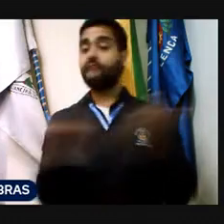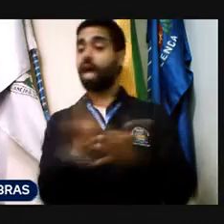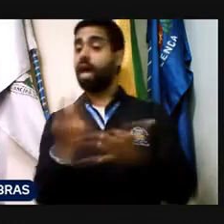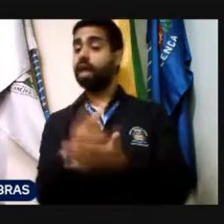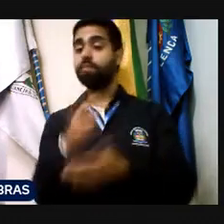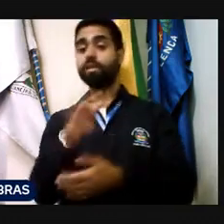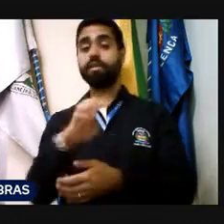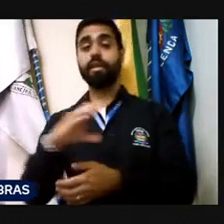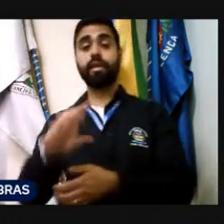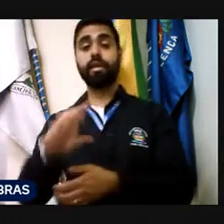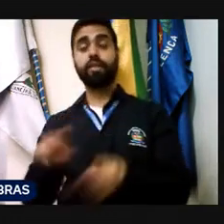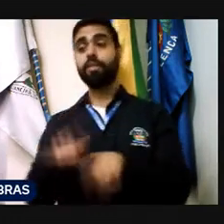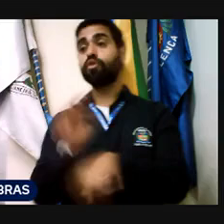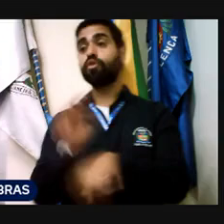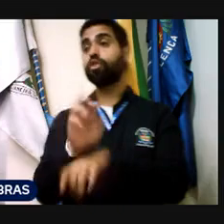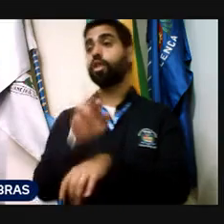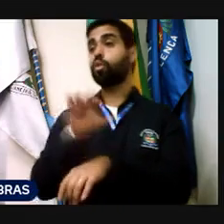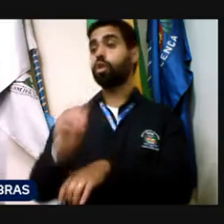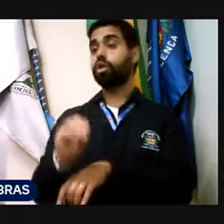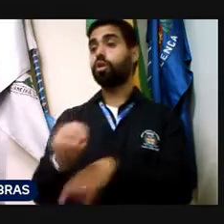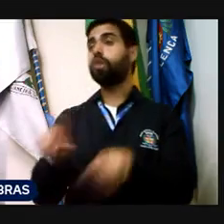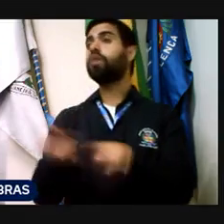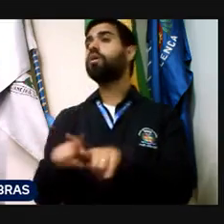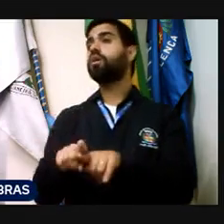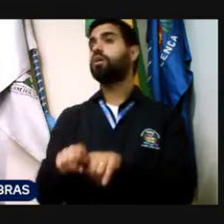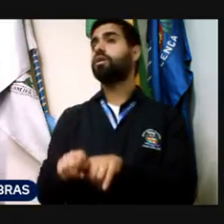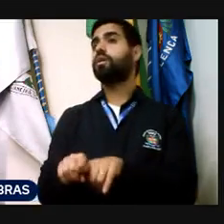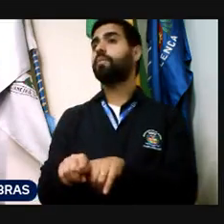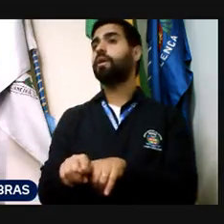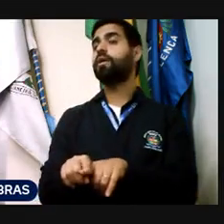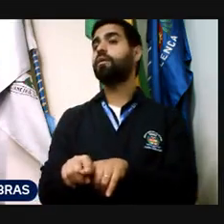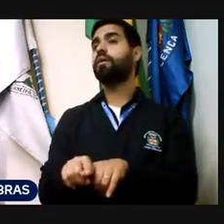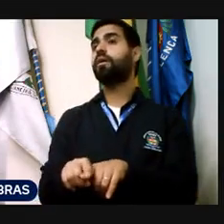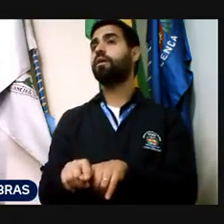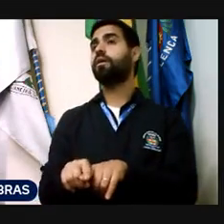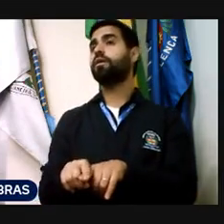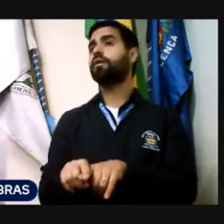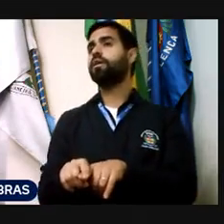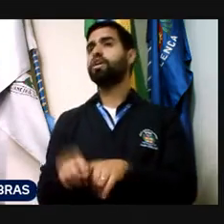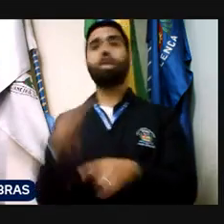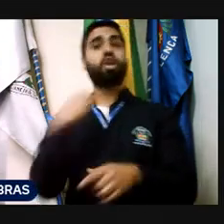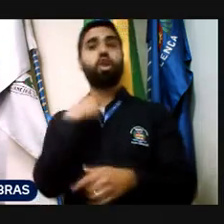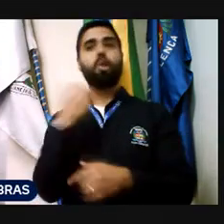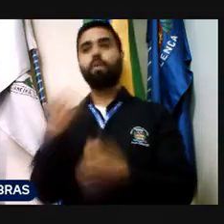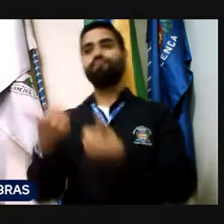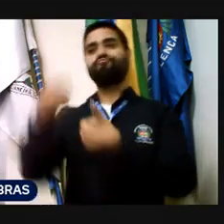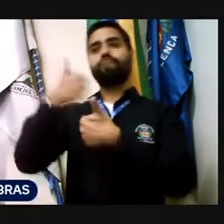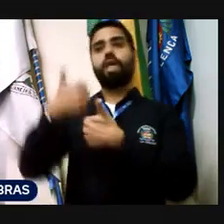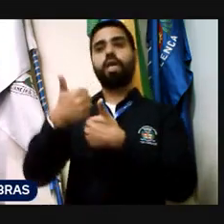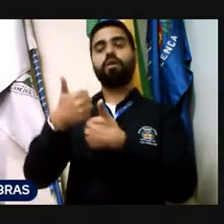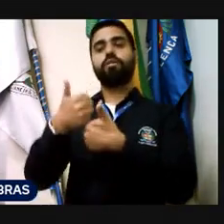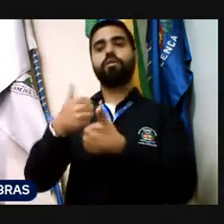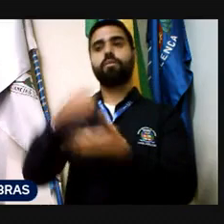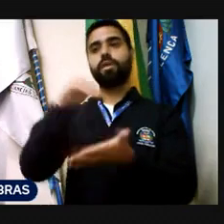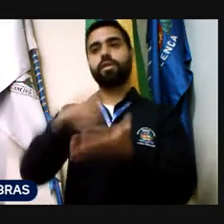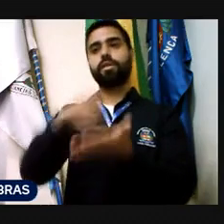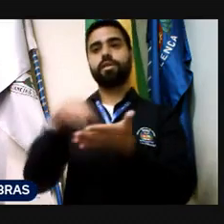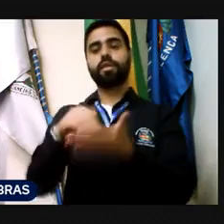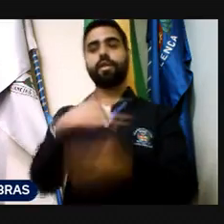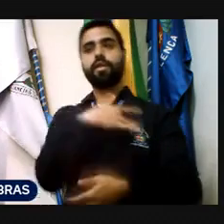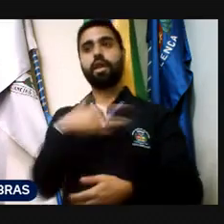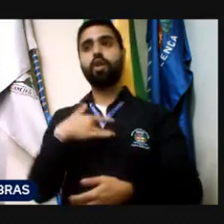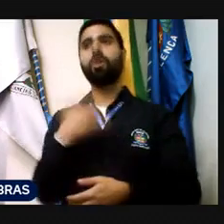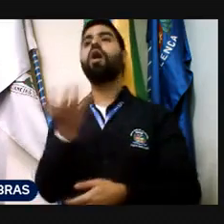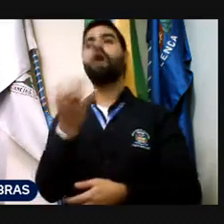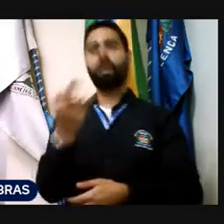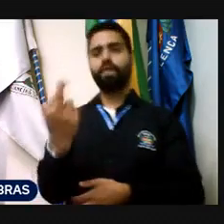Contas do Estado do Rio de Janeiro, ratificada pela Câmara de Rio das Flores e não podia estar ocupando o cargo de secretária de Saúde. Quero ver a